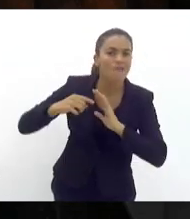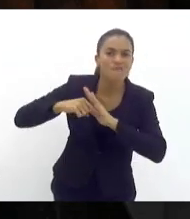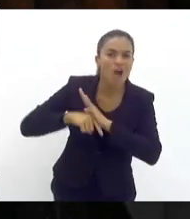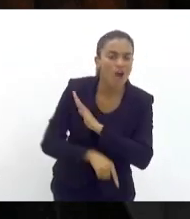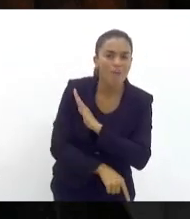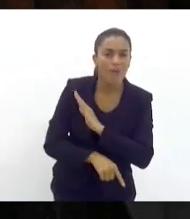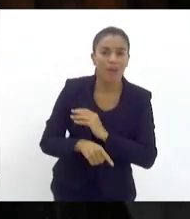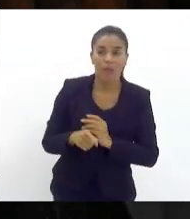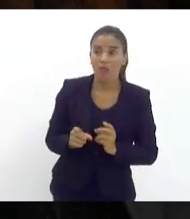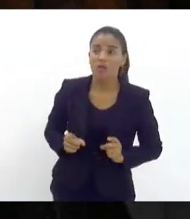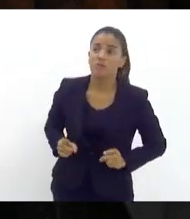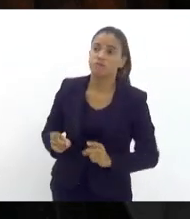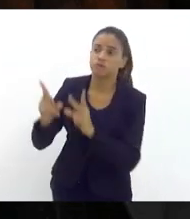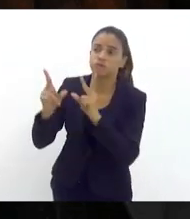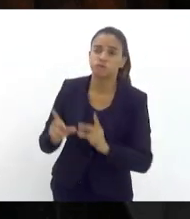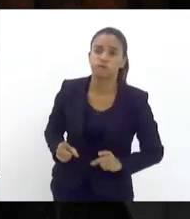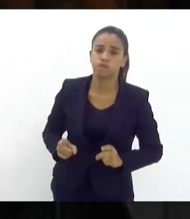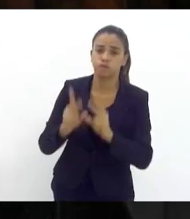e carne arroto